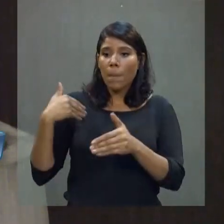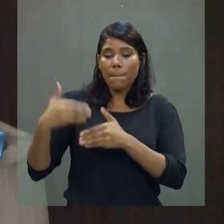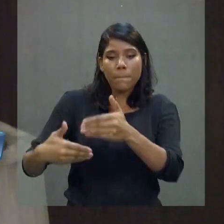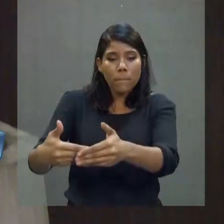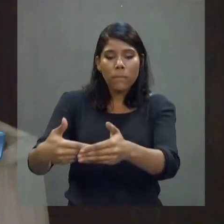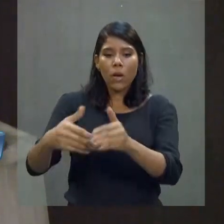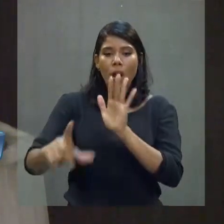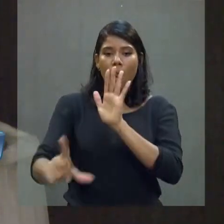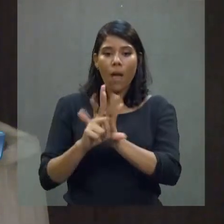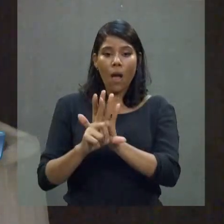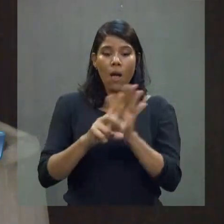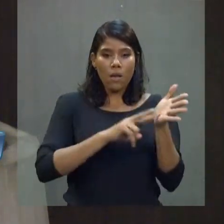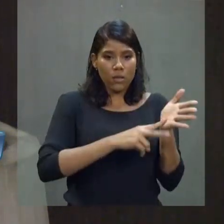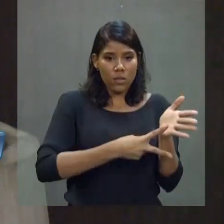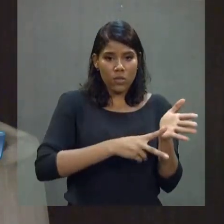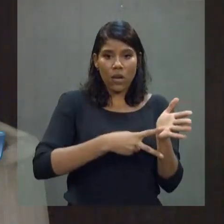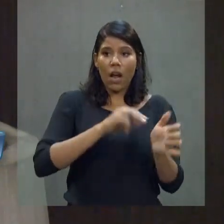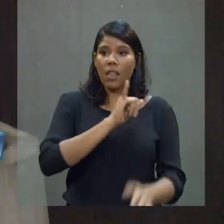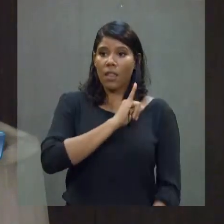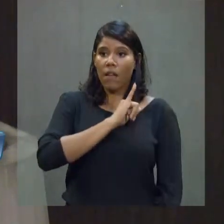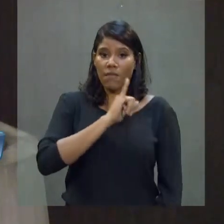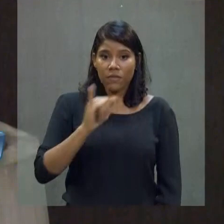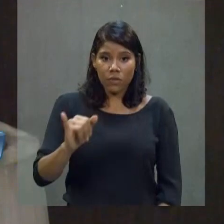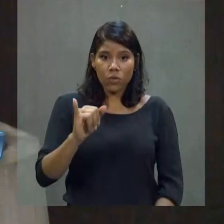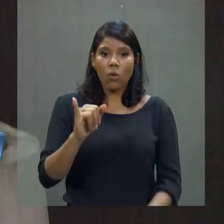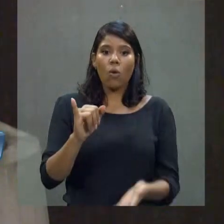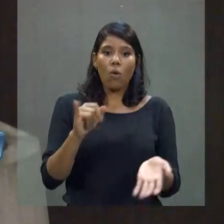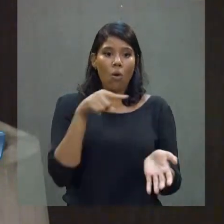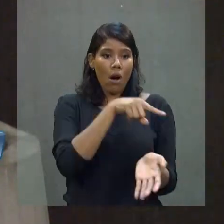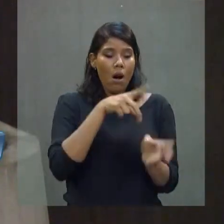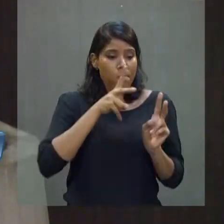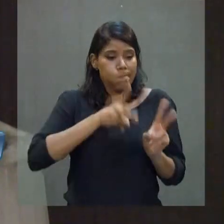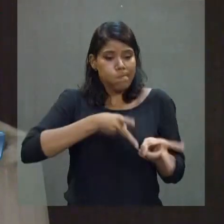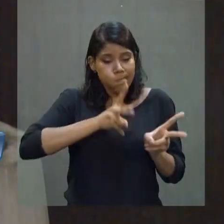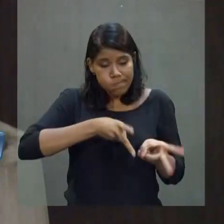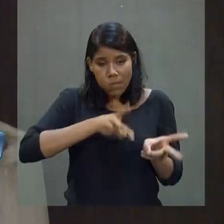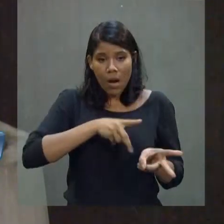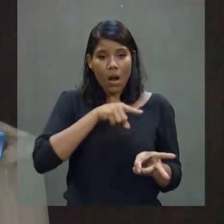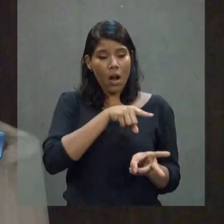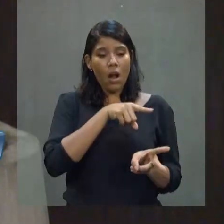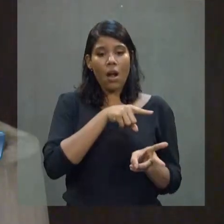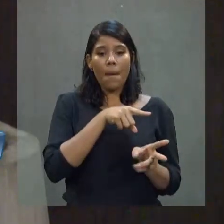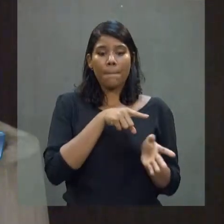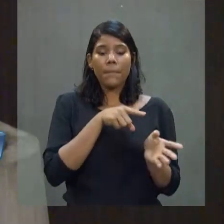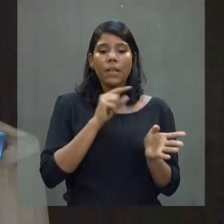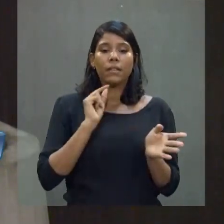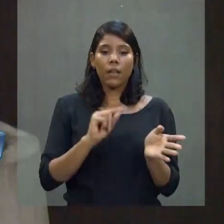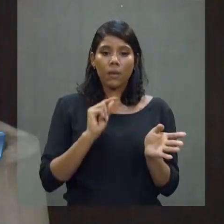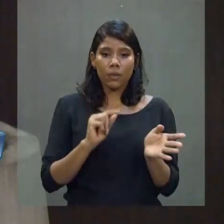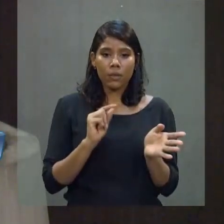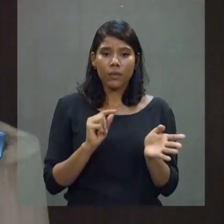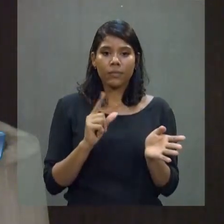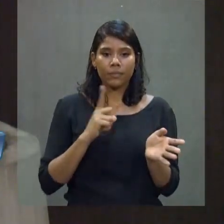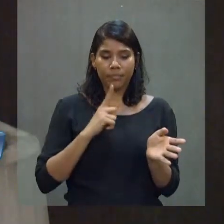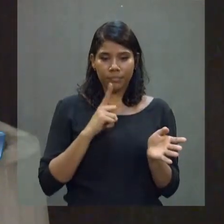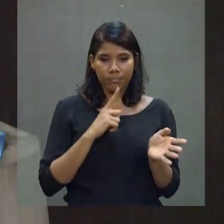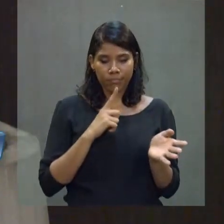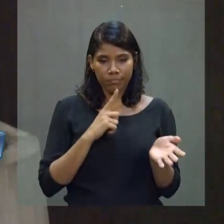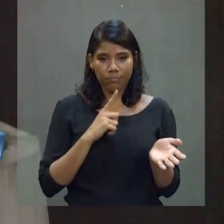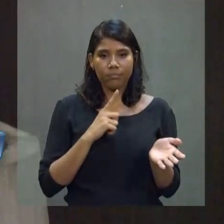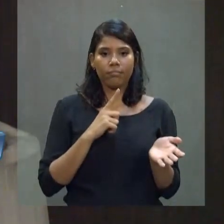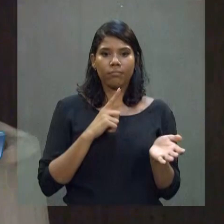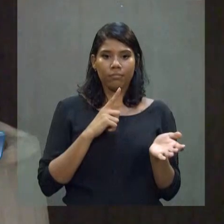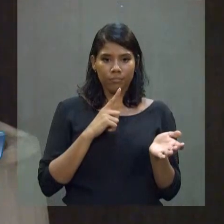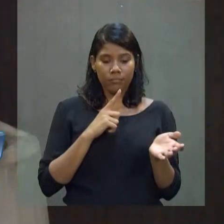sindicatos anunciaram a empresa e mantêm os mínimos necessários para, tendo em vista o